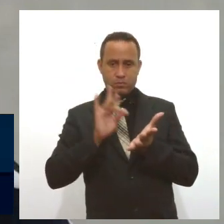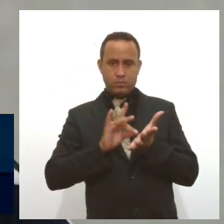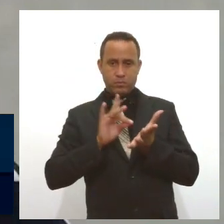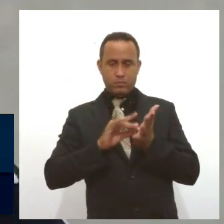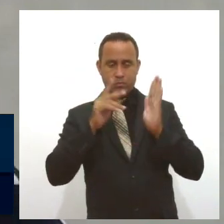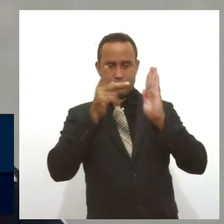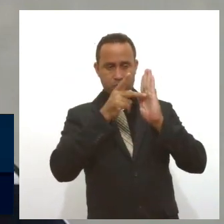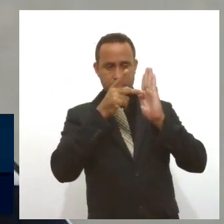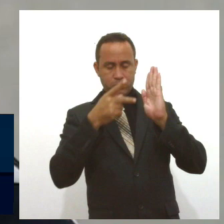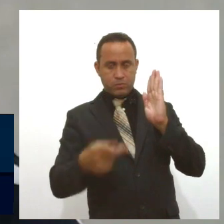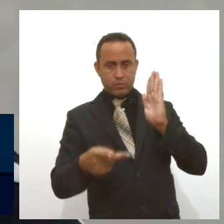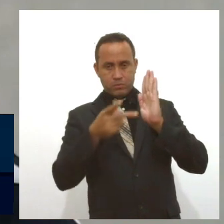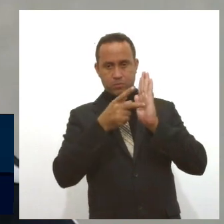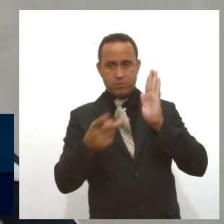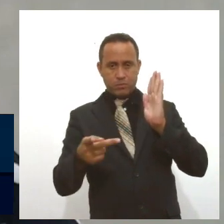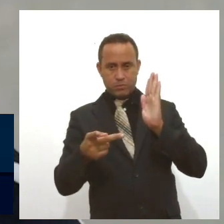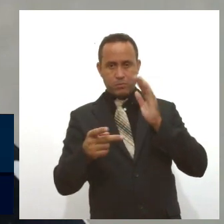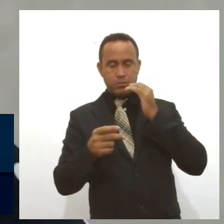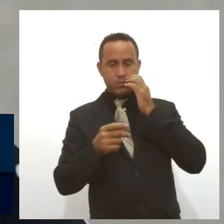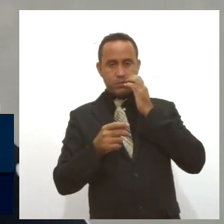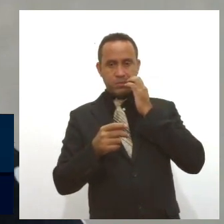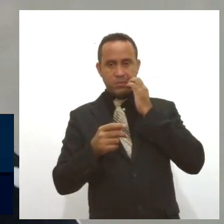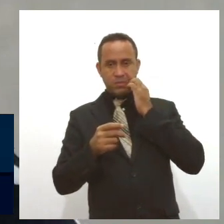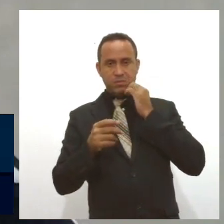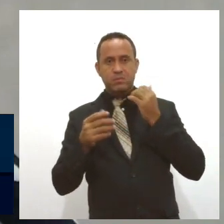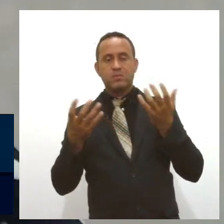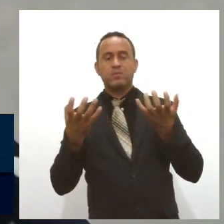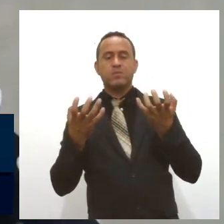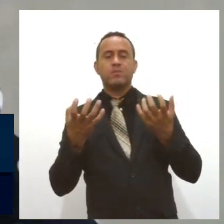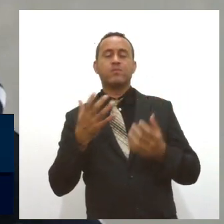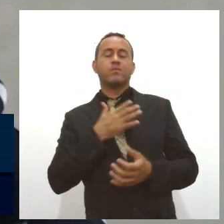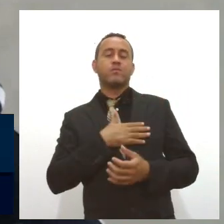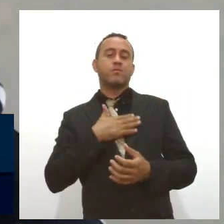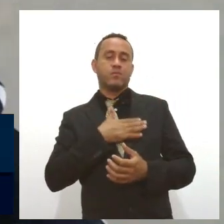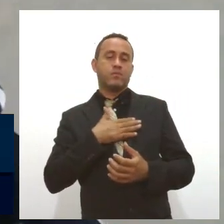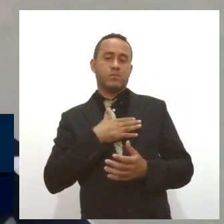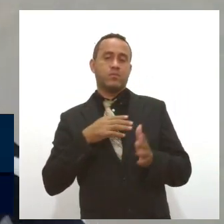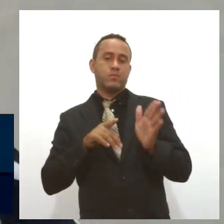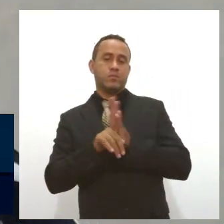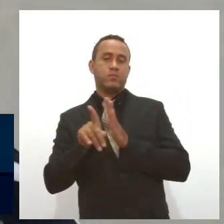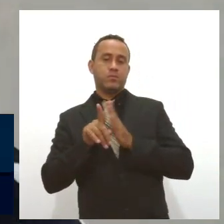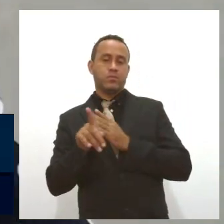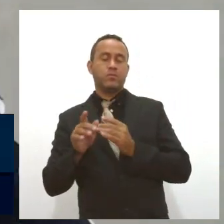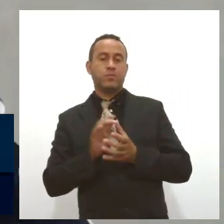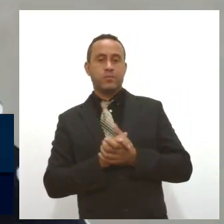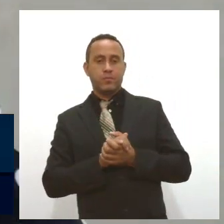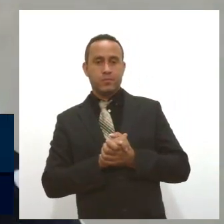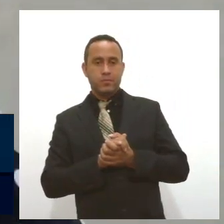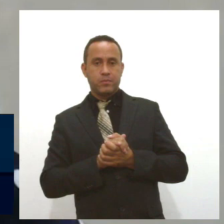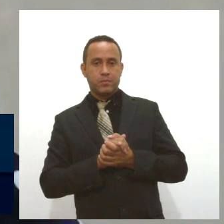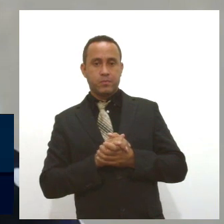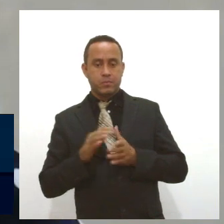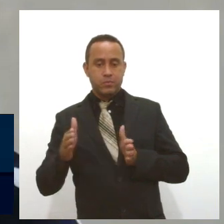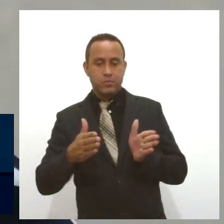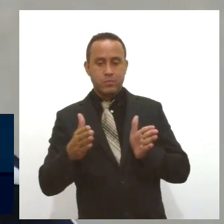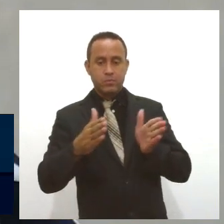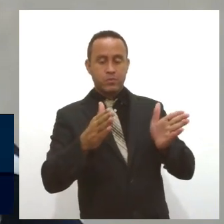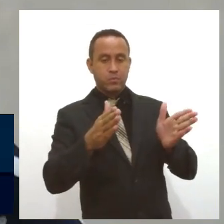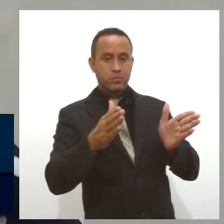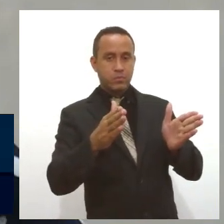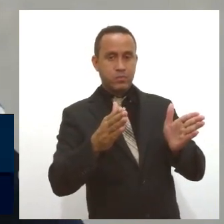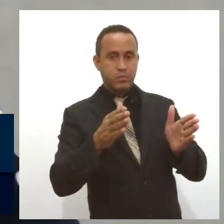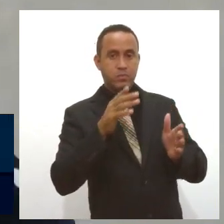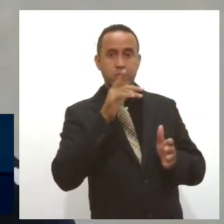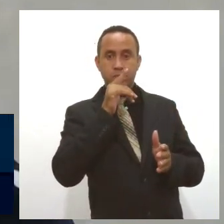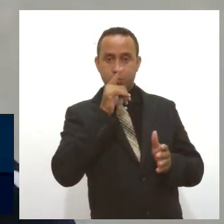os projetos estruturantes. Agora, eu gostaria de fazer um apelo. Nós temos o nosso rio